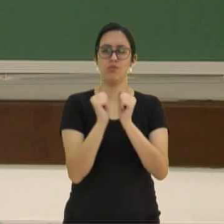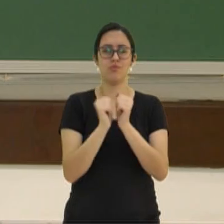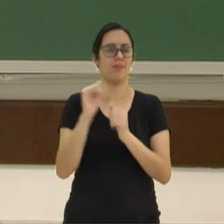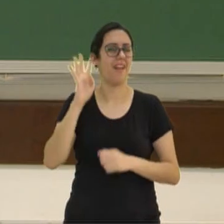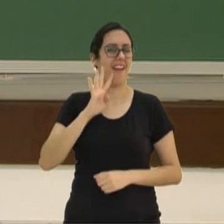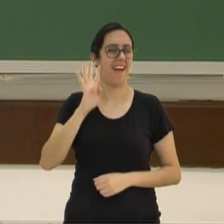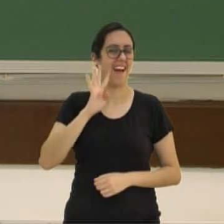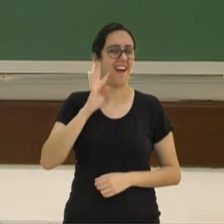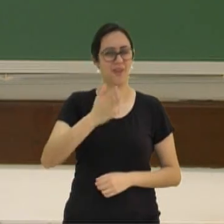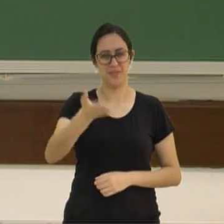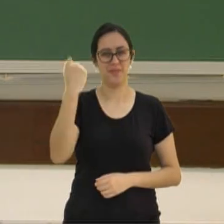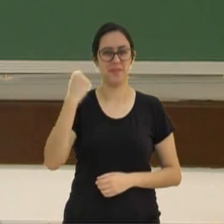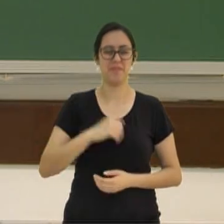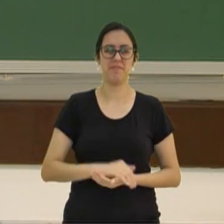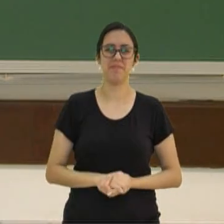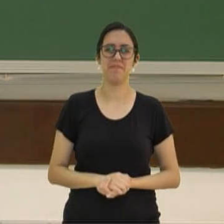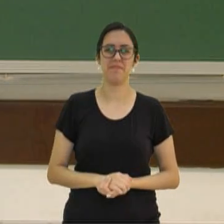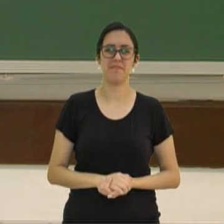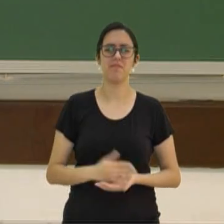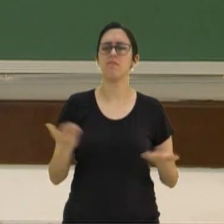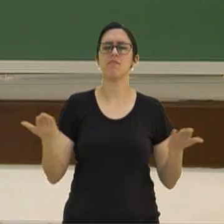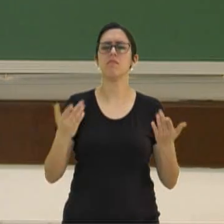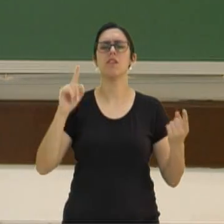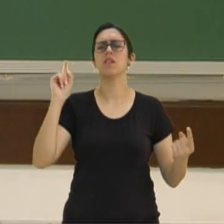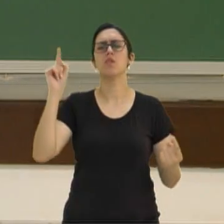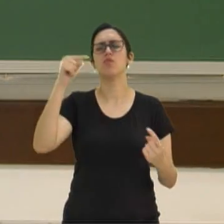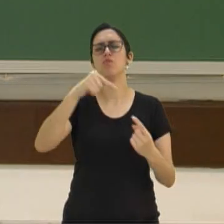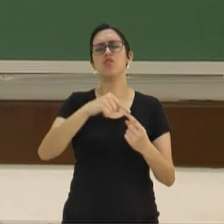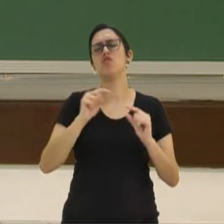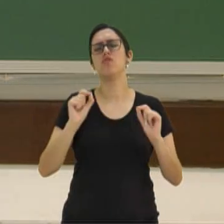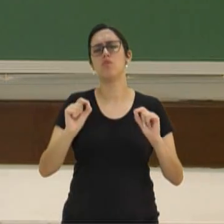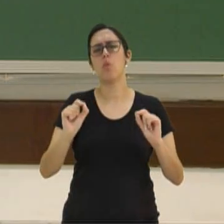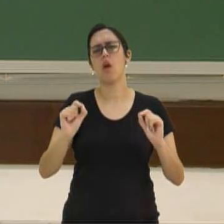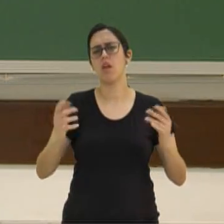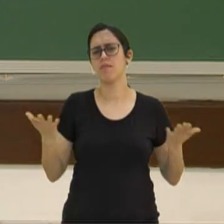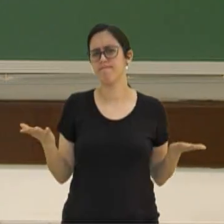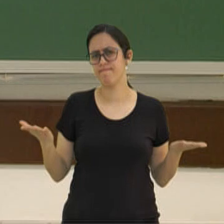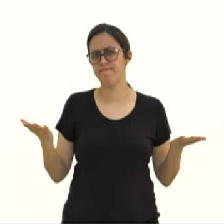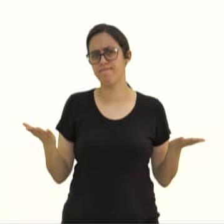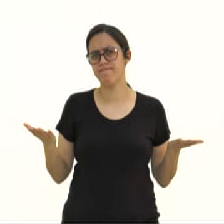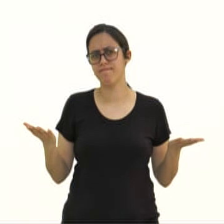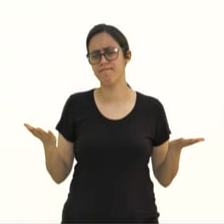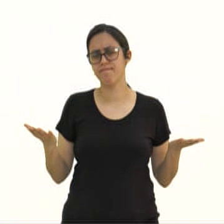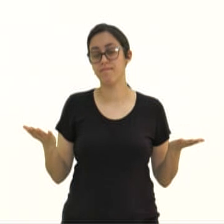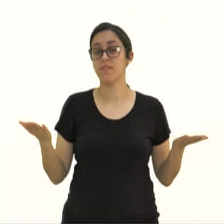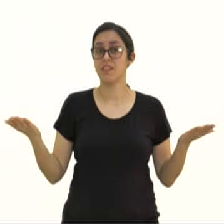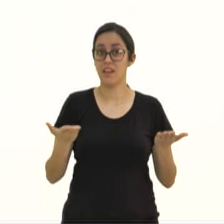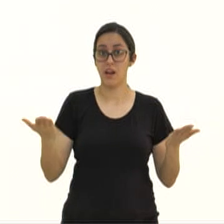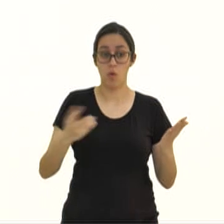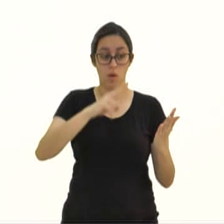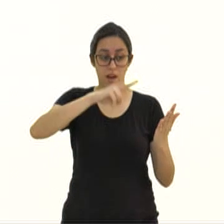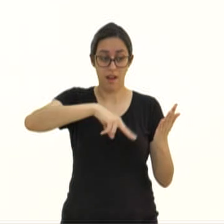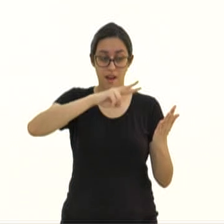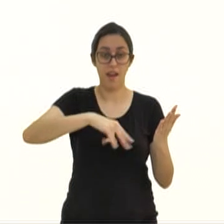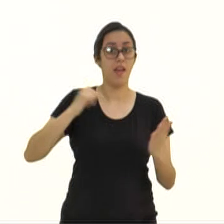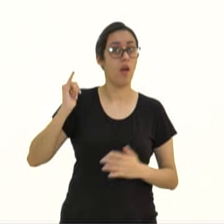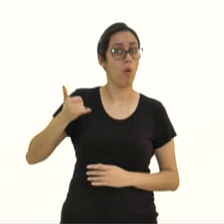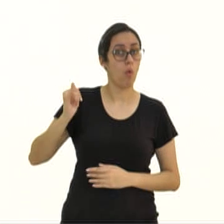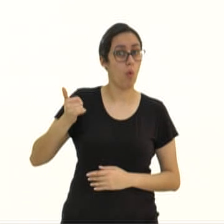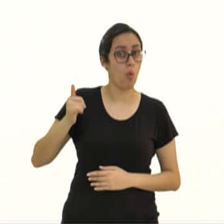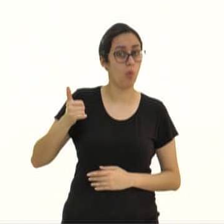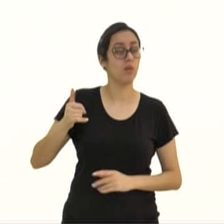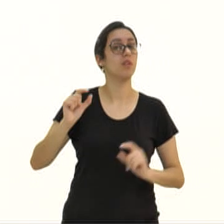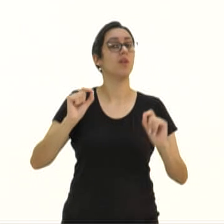Vamos lá? Quais são os objetivos da nossa aula de hoje? Nós vamos ler o nosso conto,